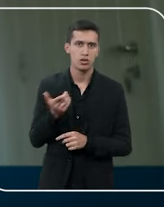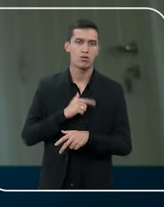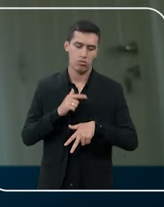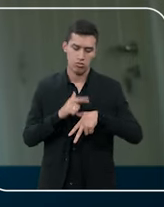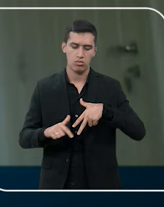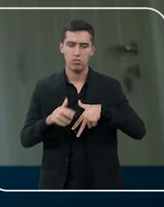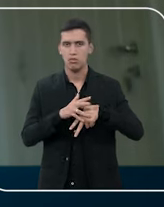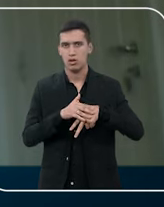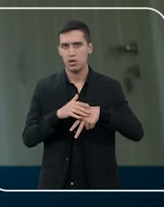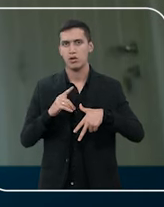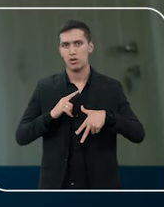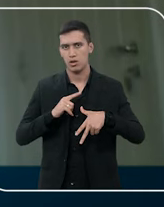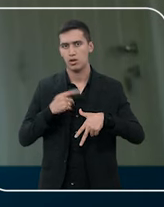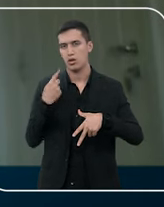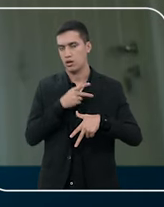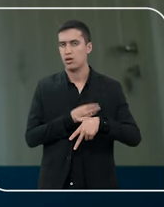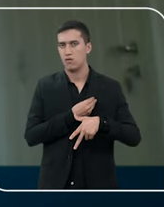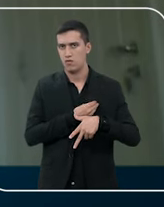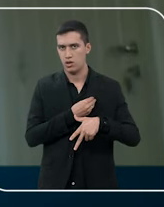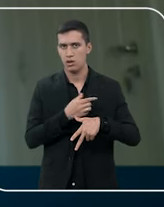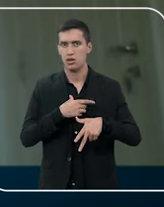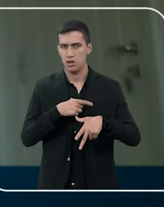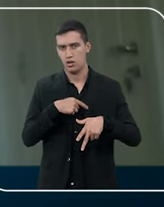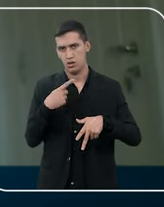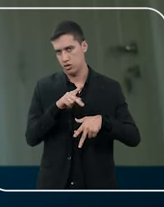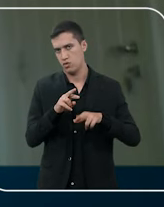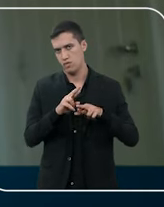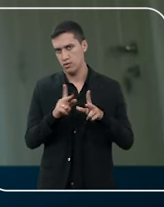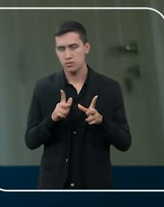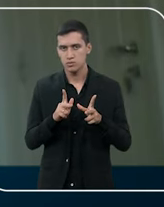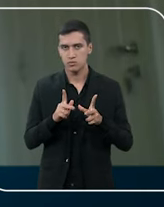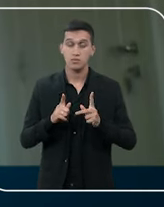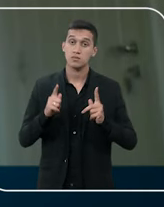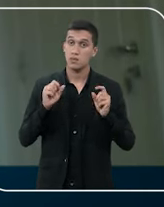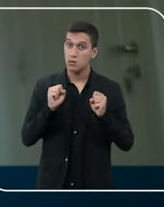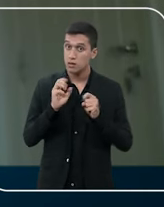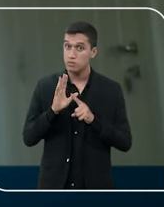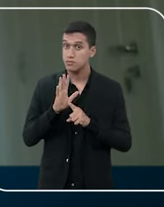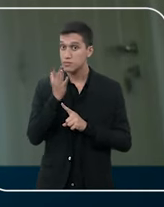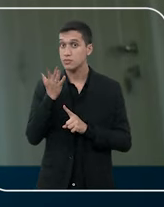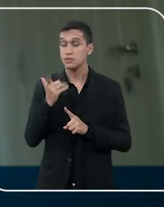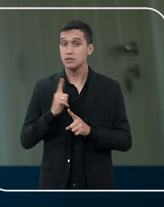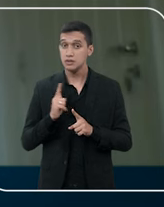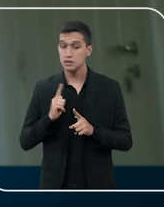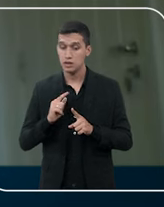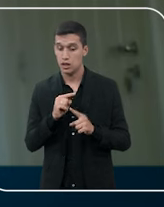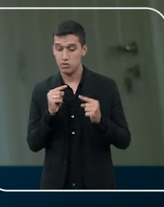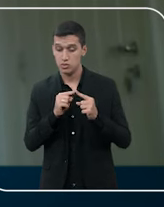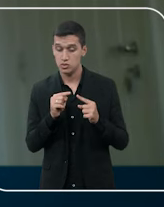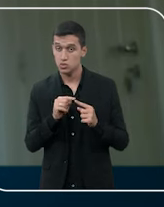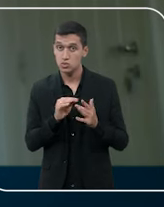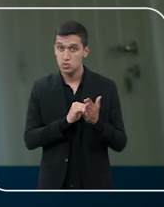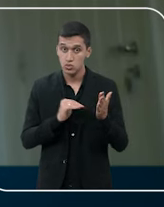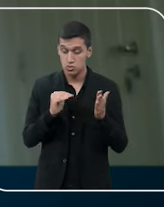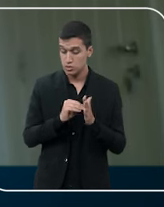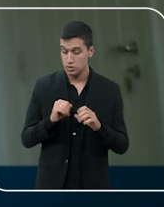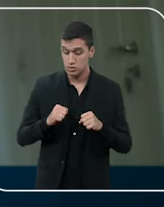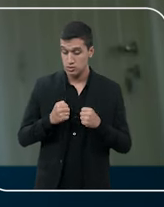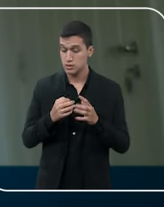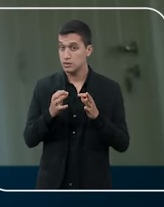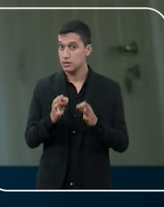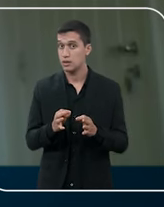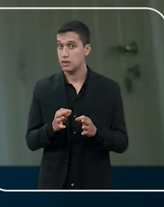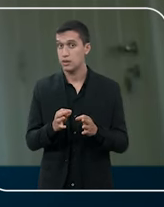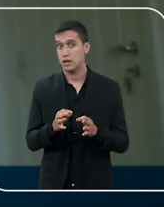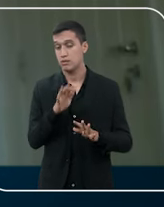histórico, tem um corpo, uma formação diferente. Pode ser que mesmo cuidando, né, mesmo aplicando todo o zelo, o